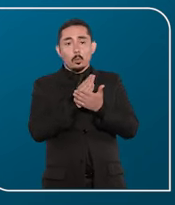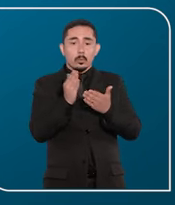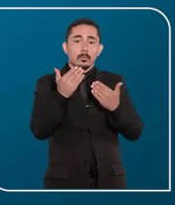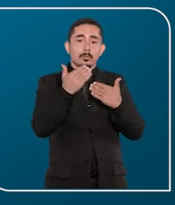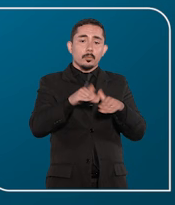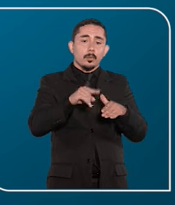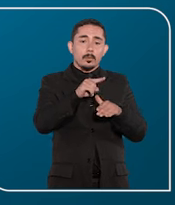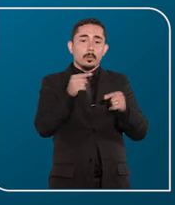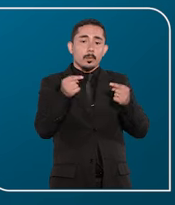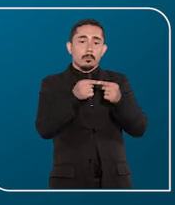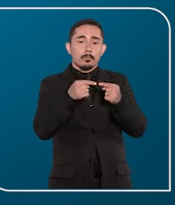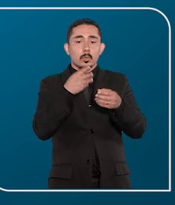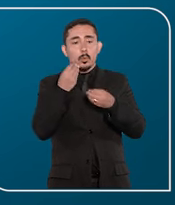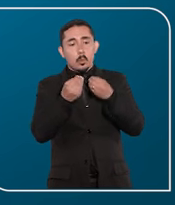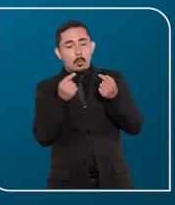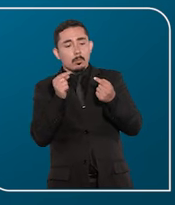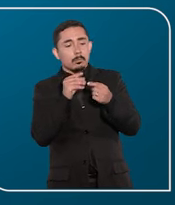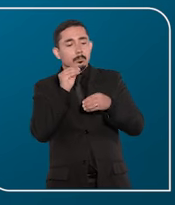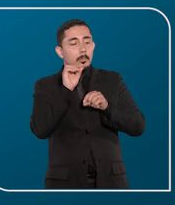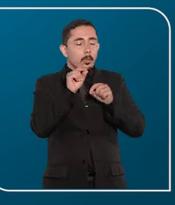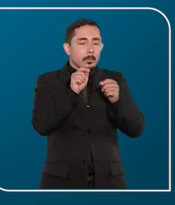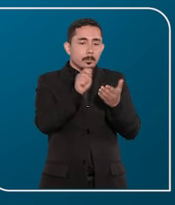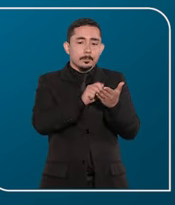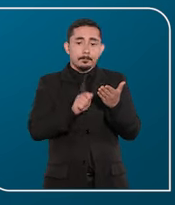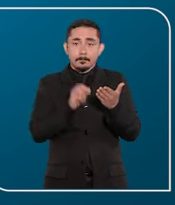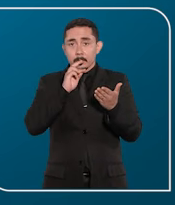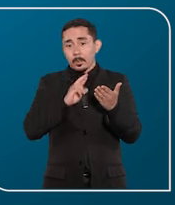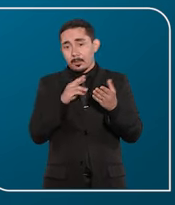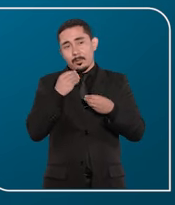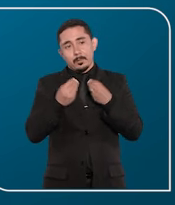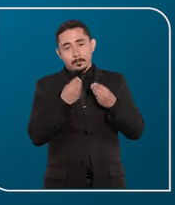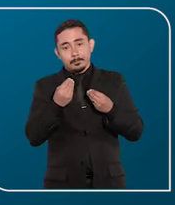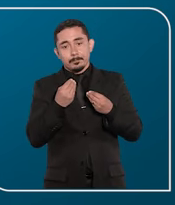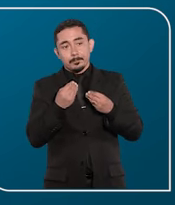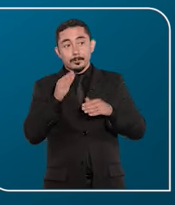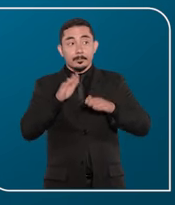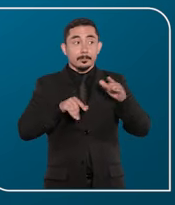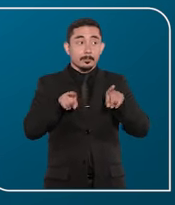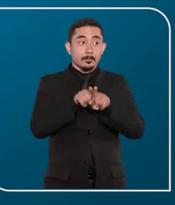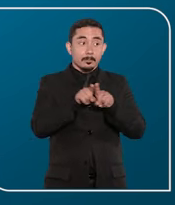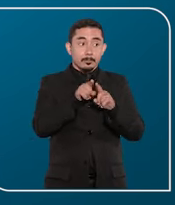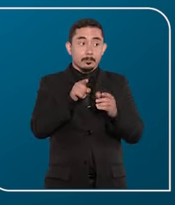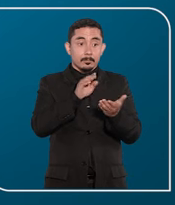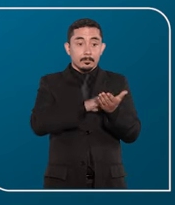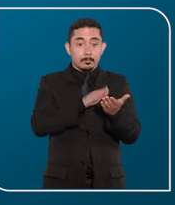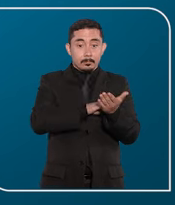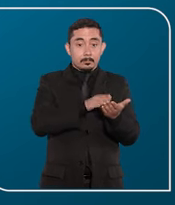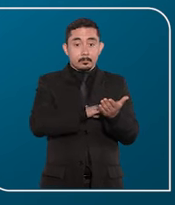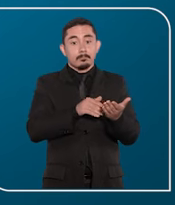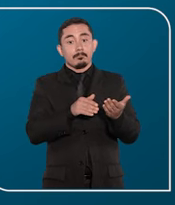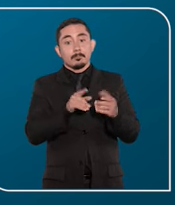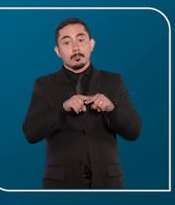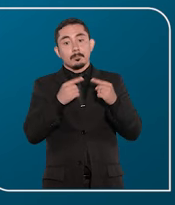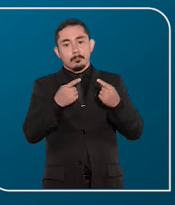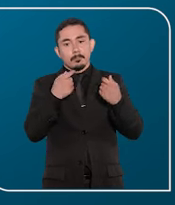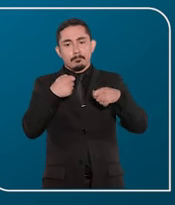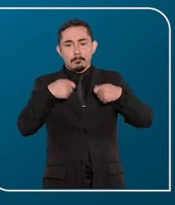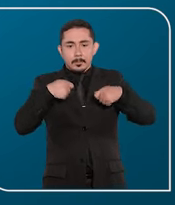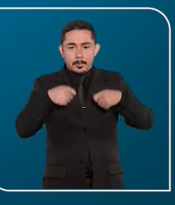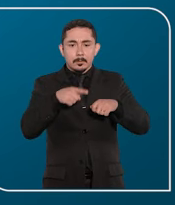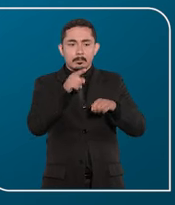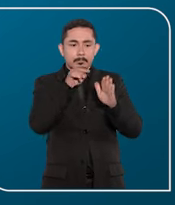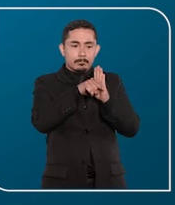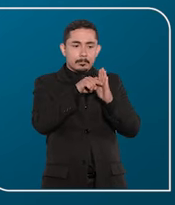sua forma de aplicação e talvez também as cobranças que lá são realizadas, mas efetivamente ele precisa passar no exame de